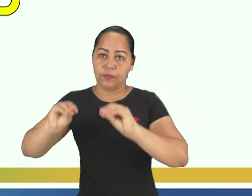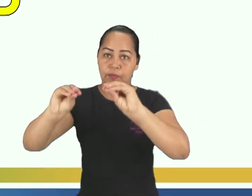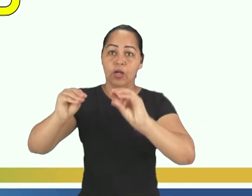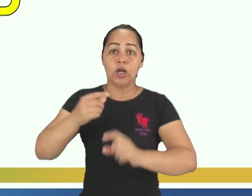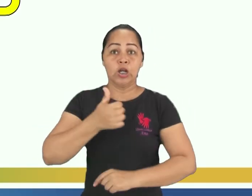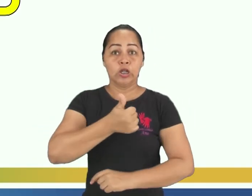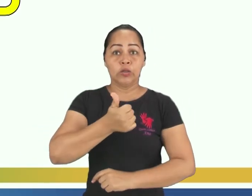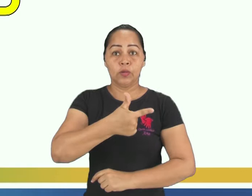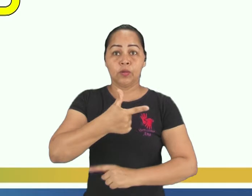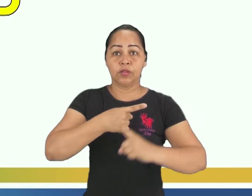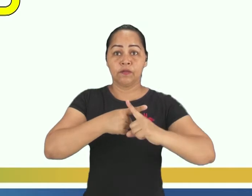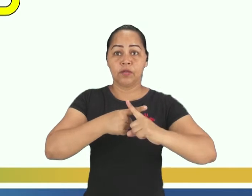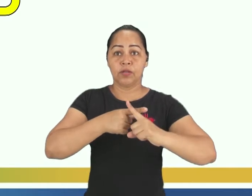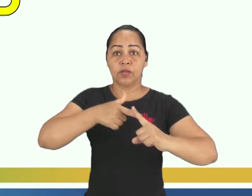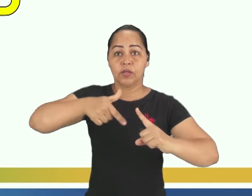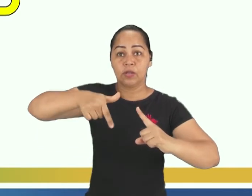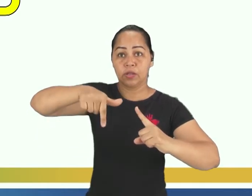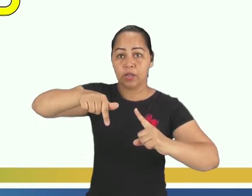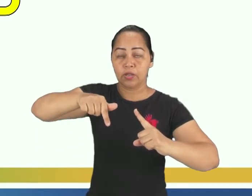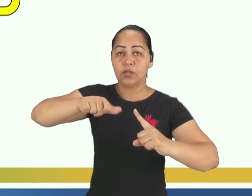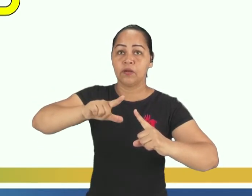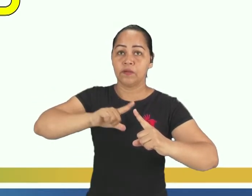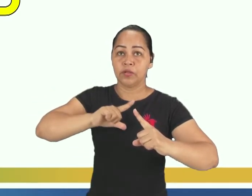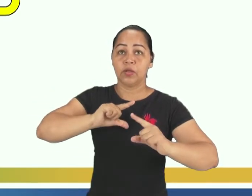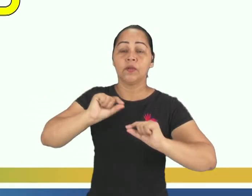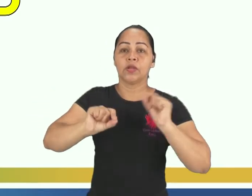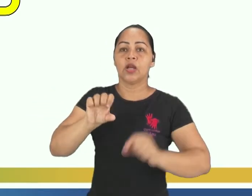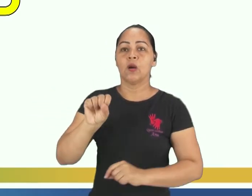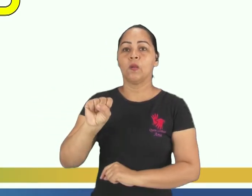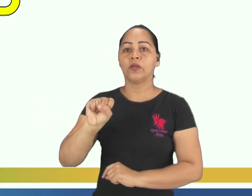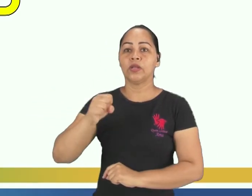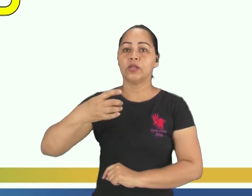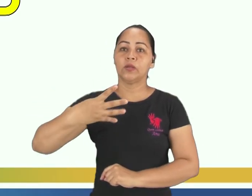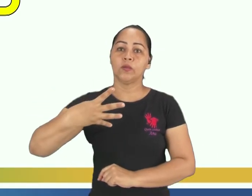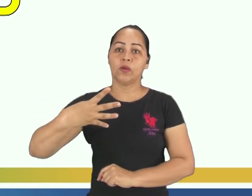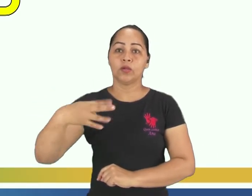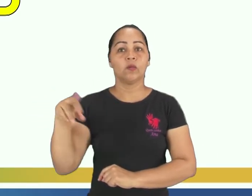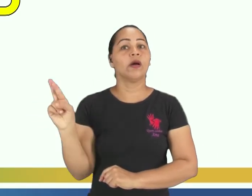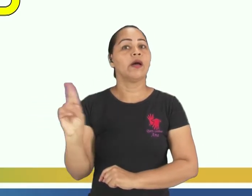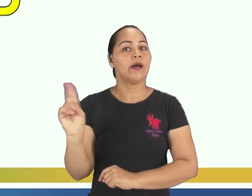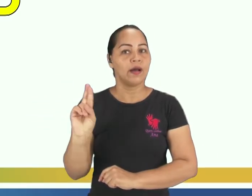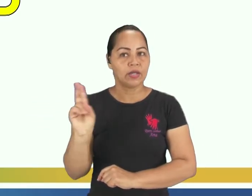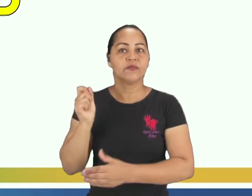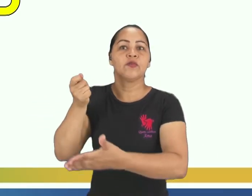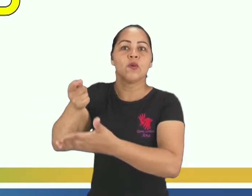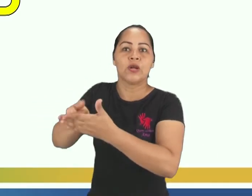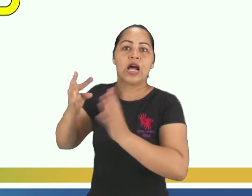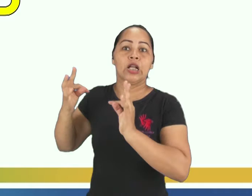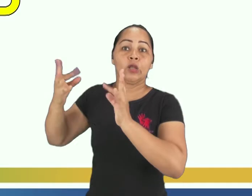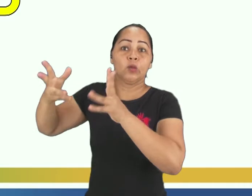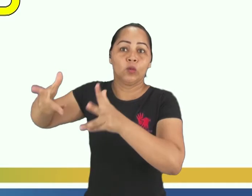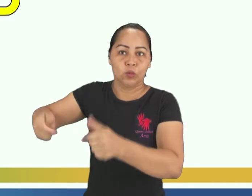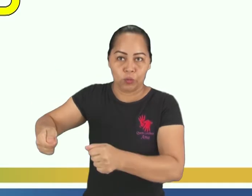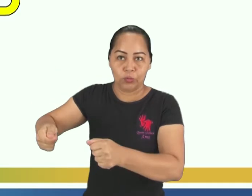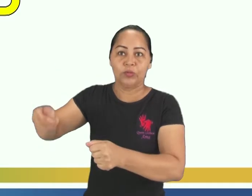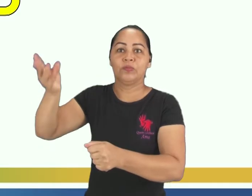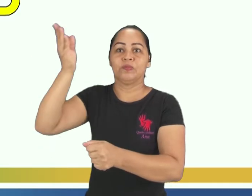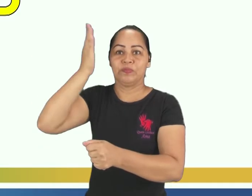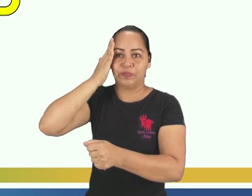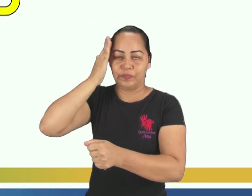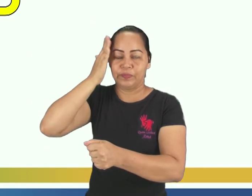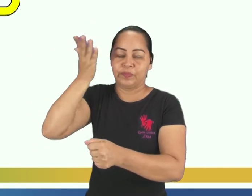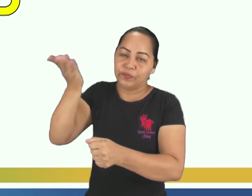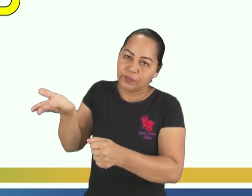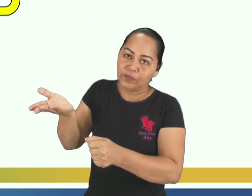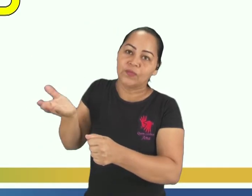7, teremos um valor gasto no procedimento igual a R$ 84,00. Com isso, conseguimos encontrar